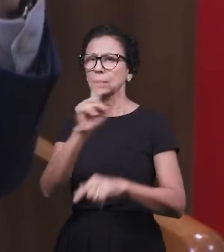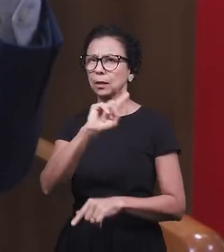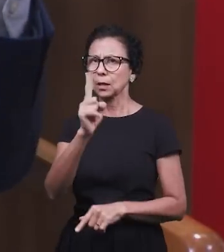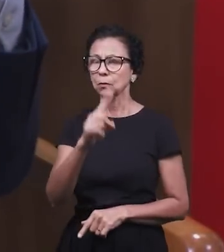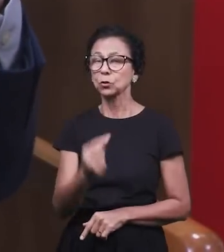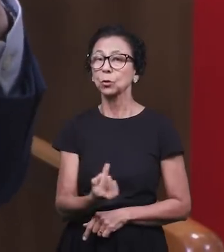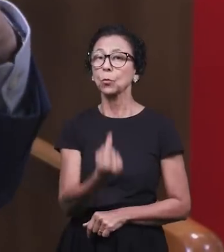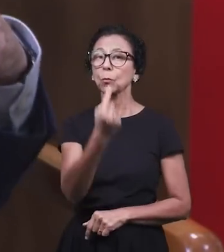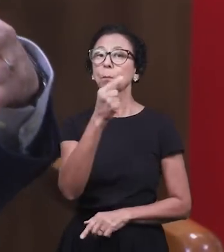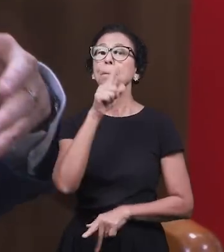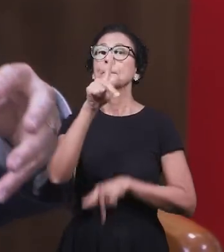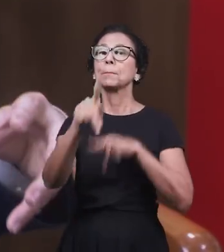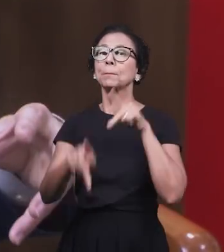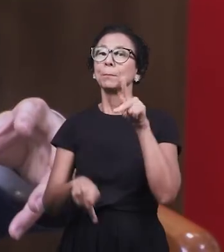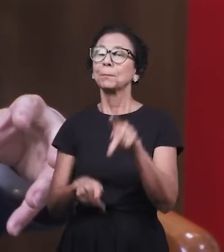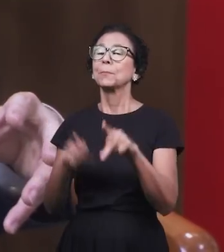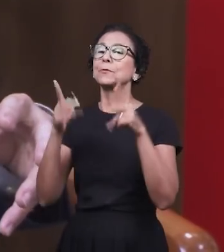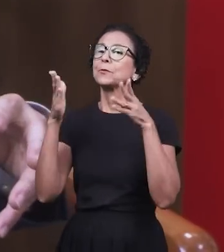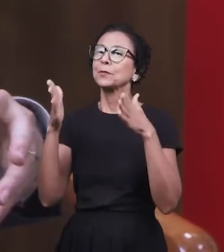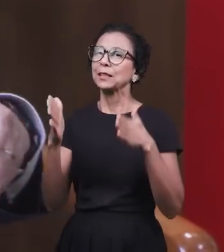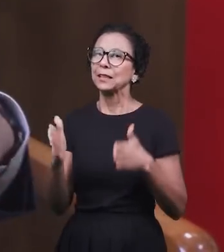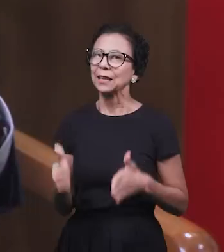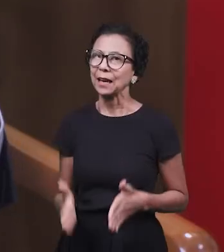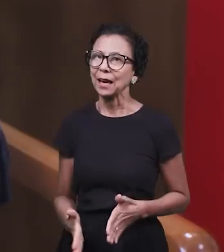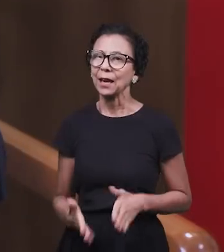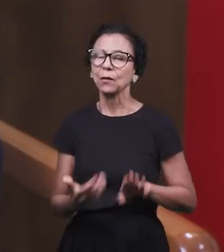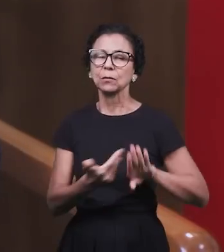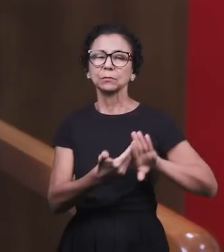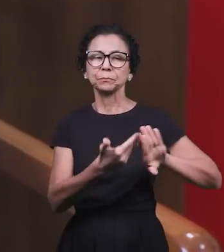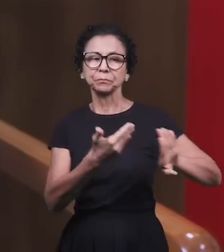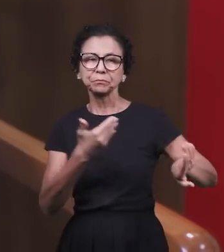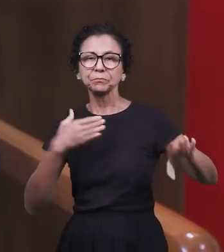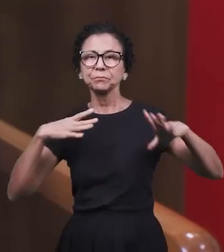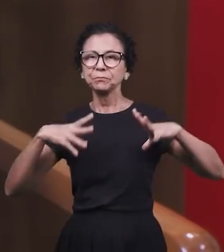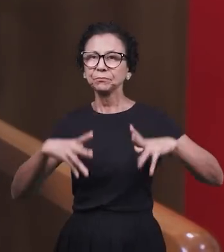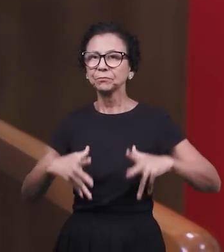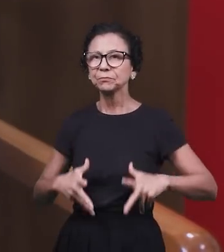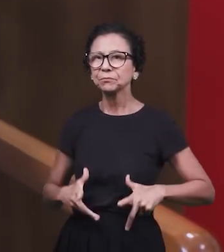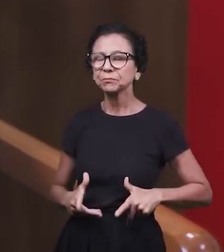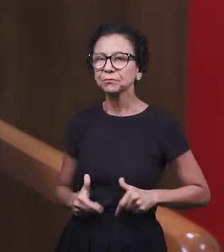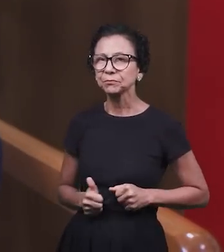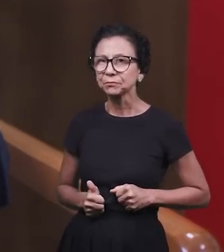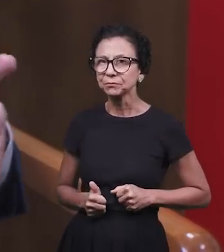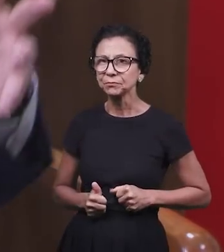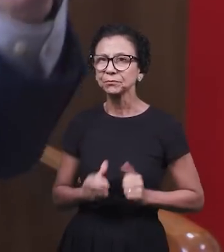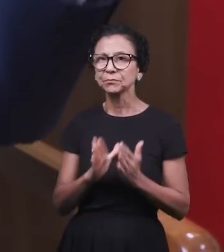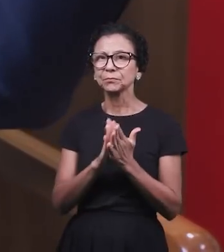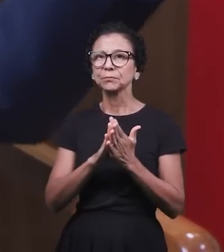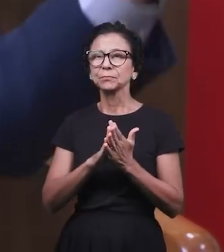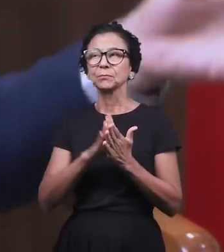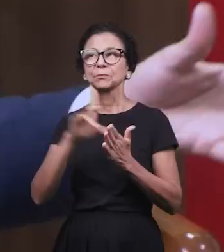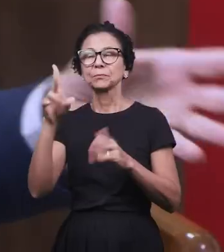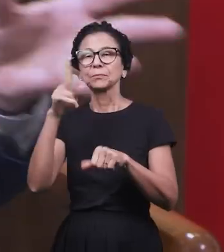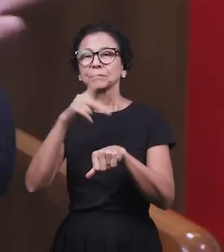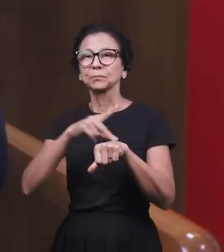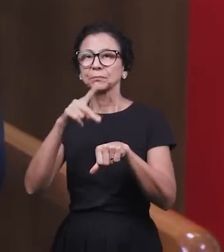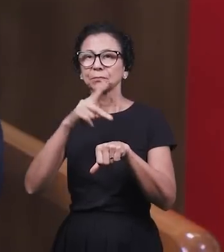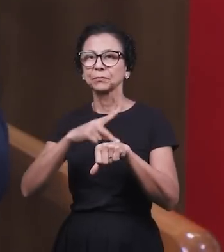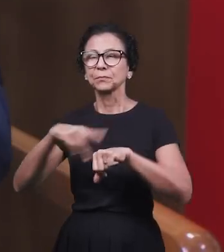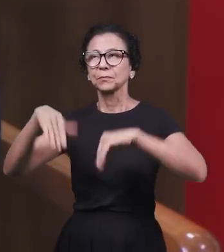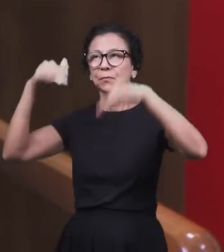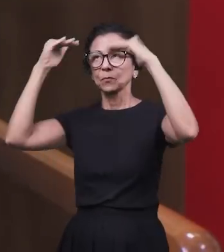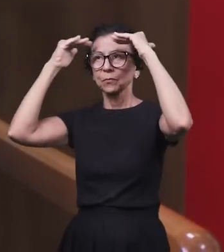povo que ouve a voz do Senhor, que pratica, que vive a sua palavra e que obedece